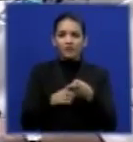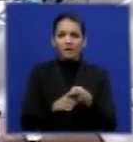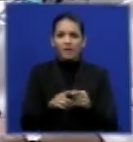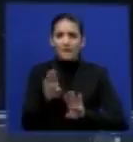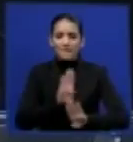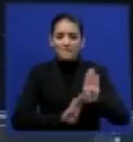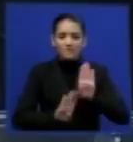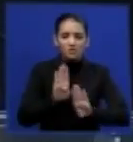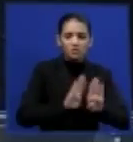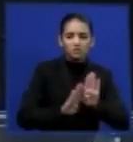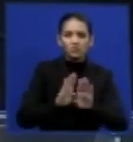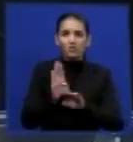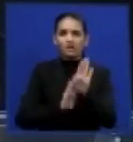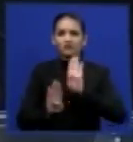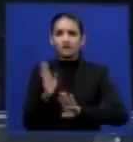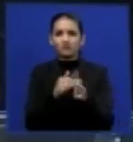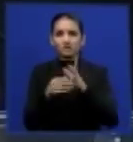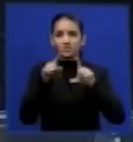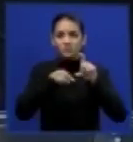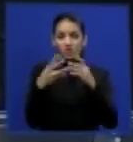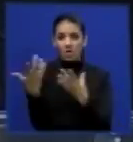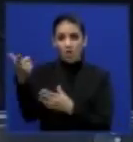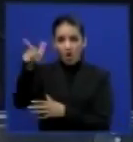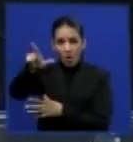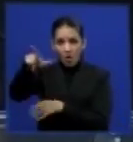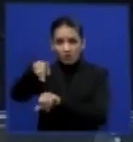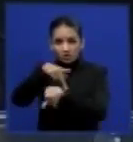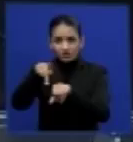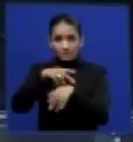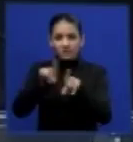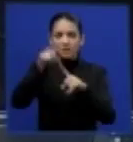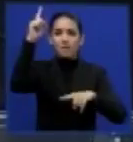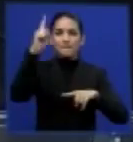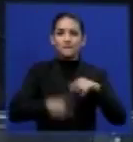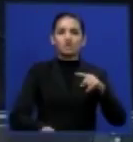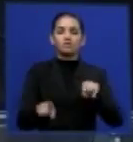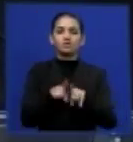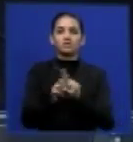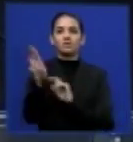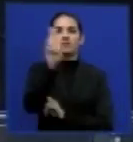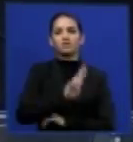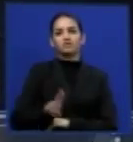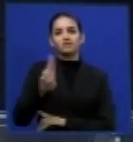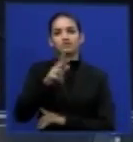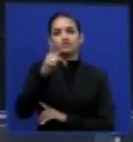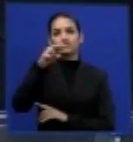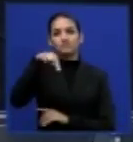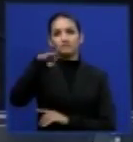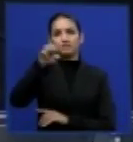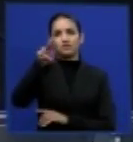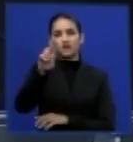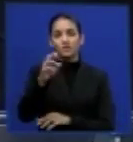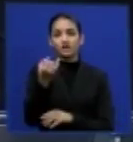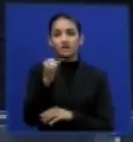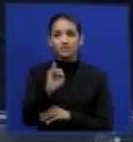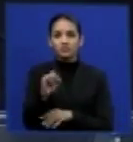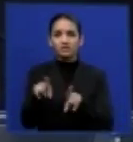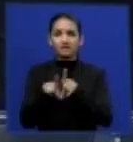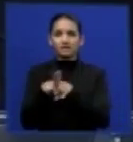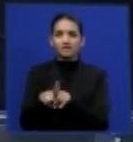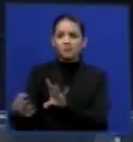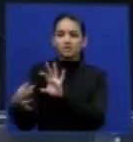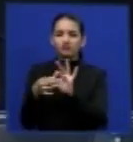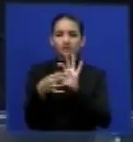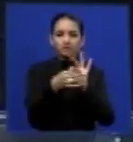muitos países decidiram proibir ou restringir as importações de pneus usados ou remoldados se a esses países se somarem outros como o